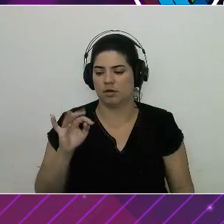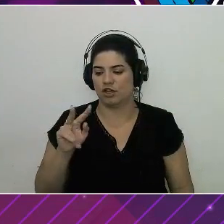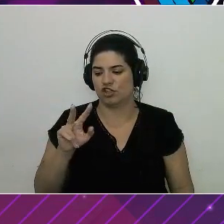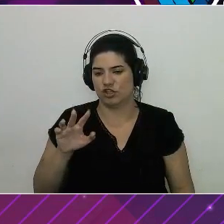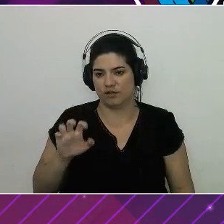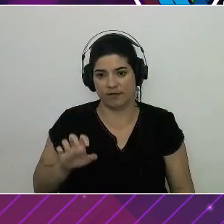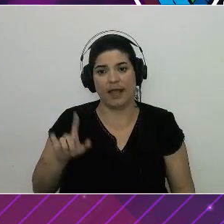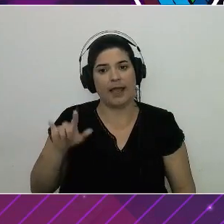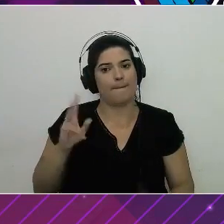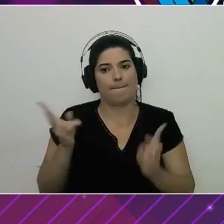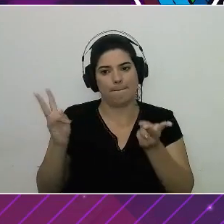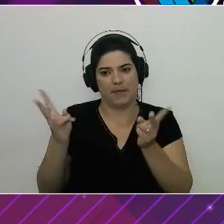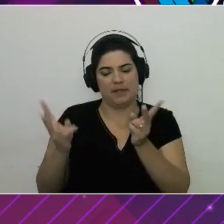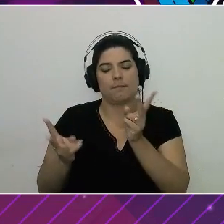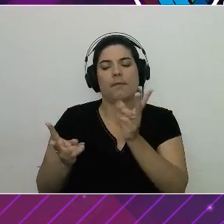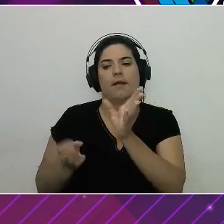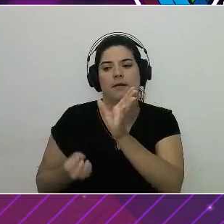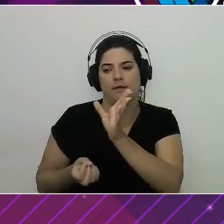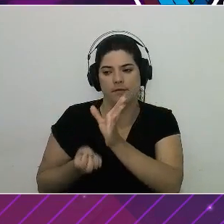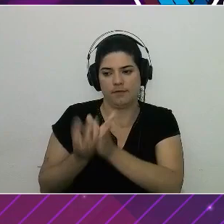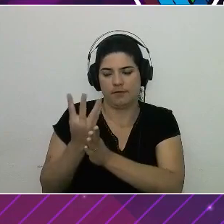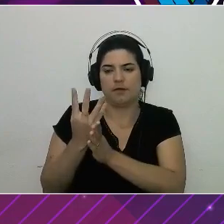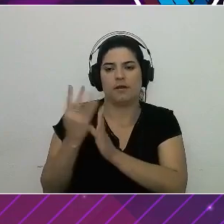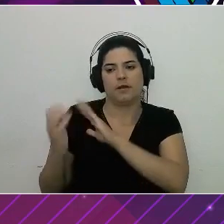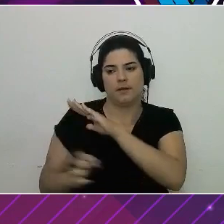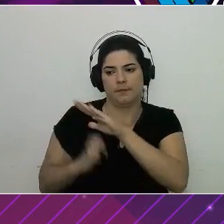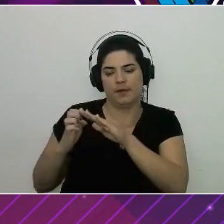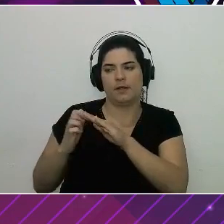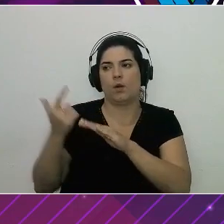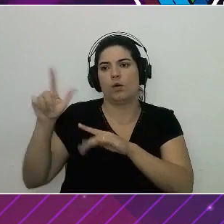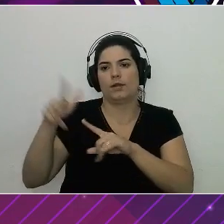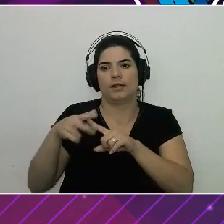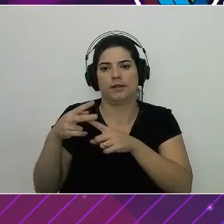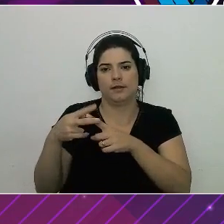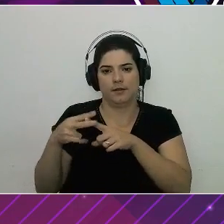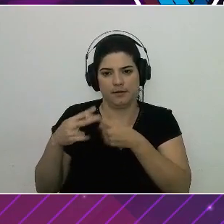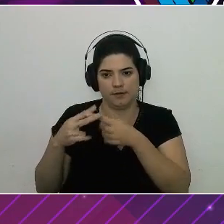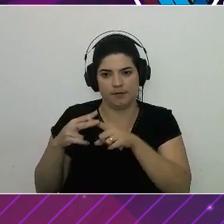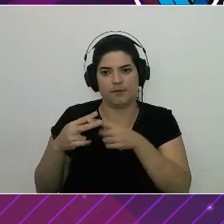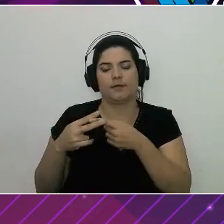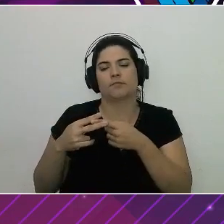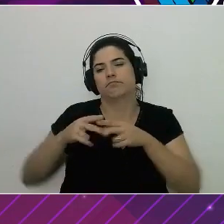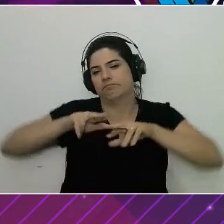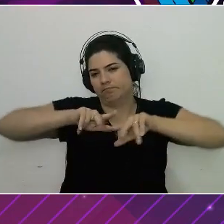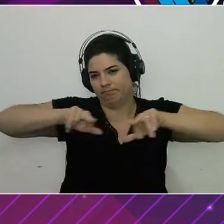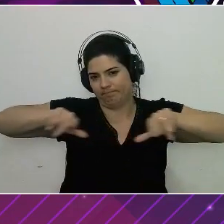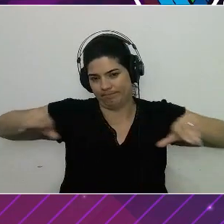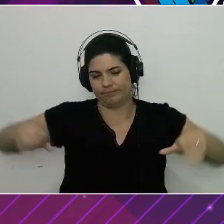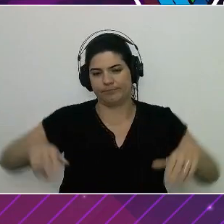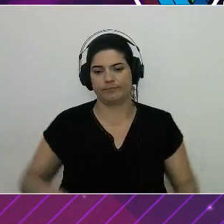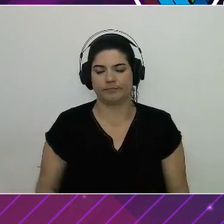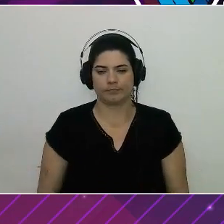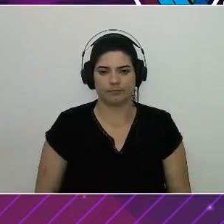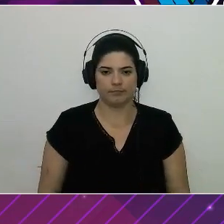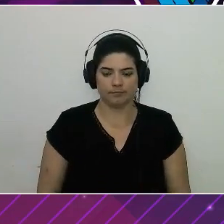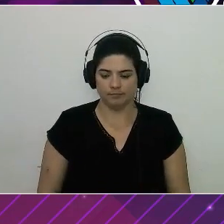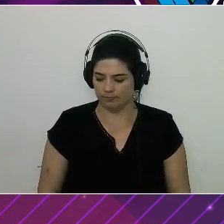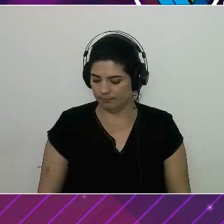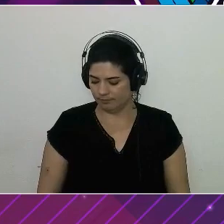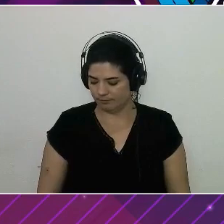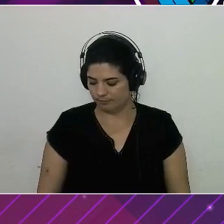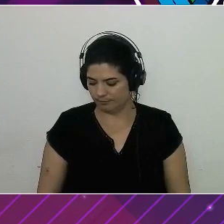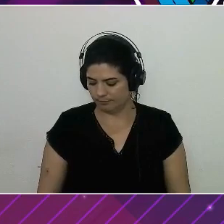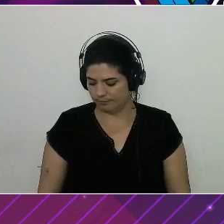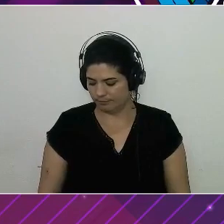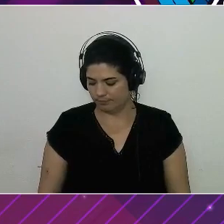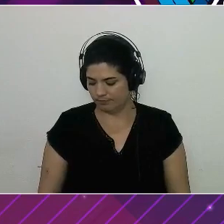que trabalha com outras ferramentas, como o próprio Jaeger, o Kubernetes e afins. Tá. E com